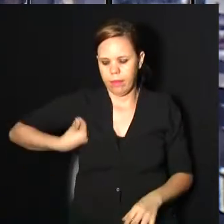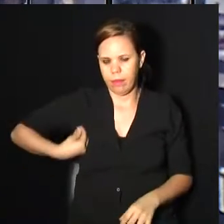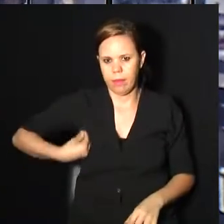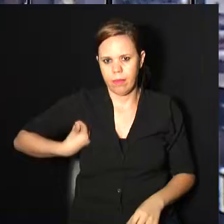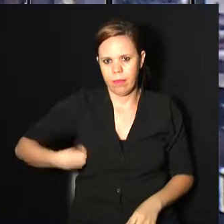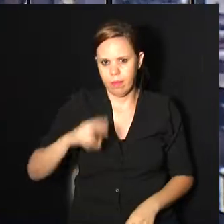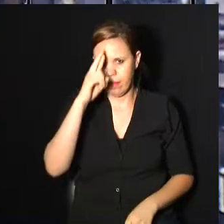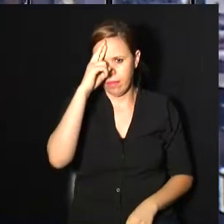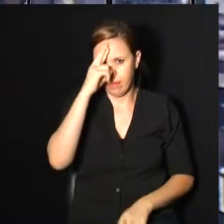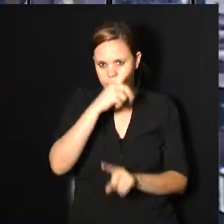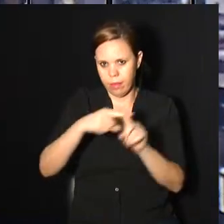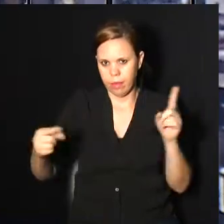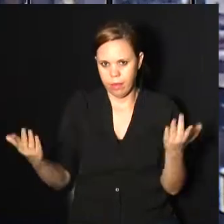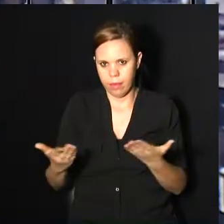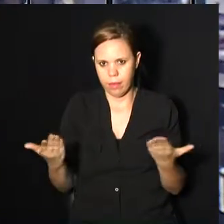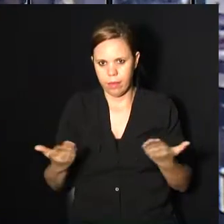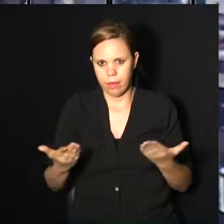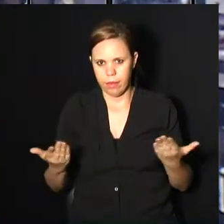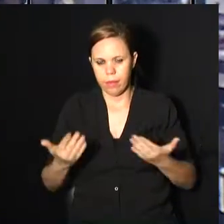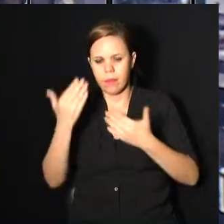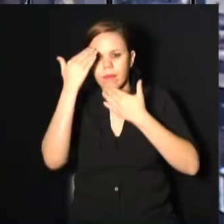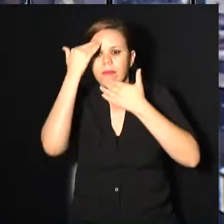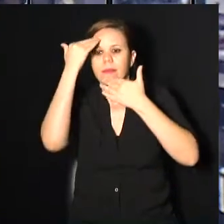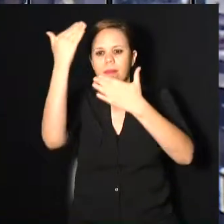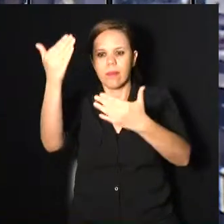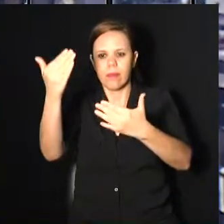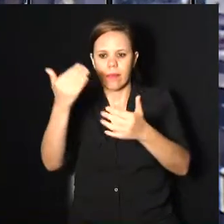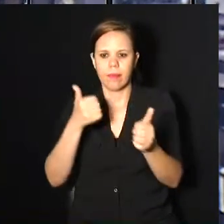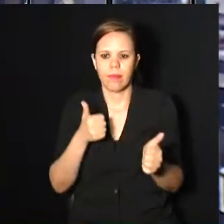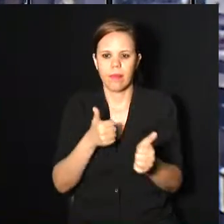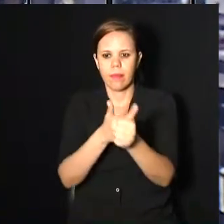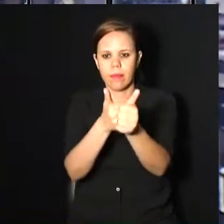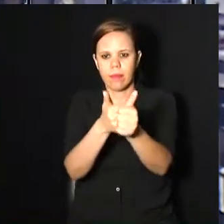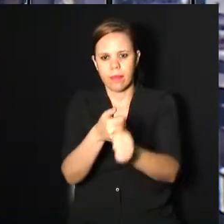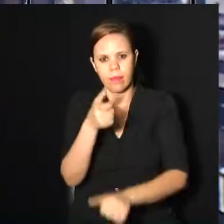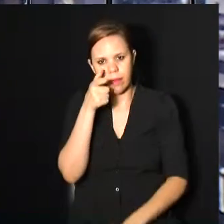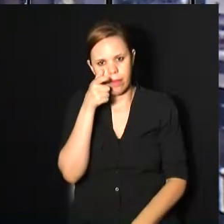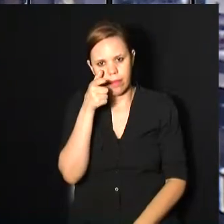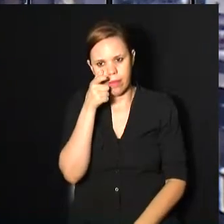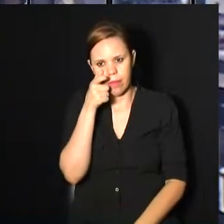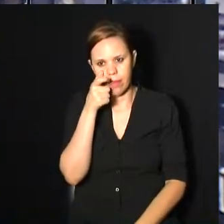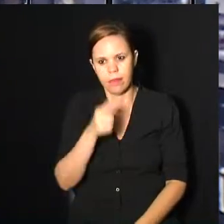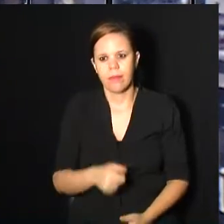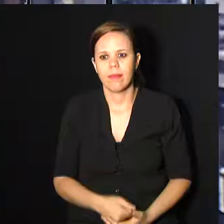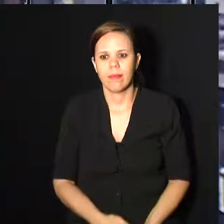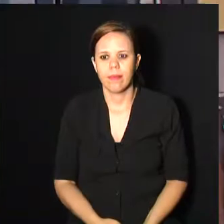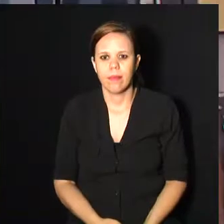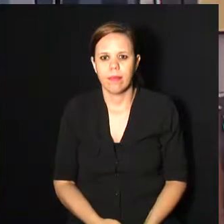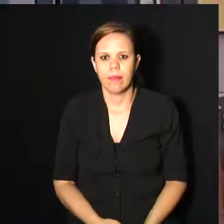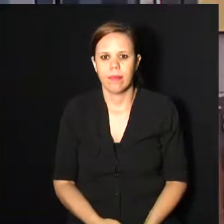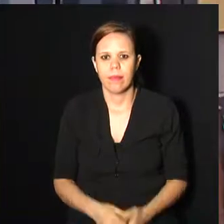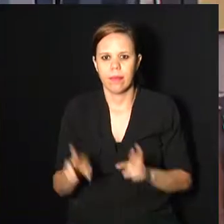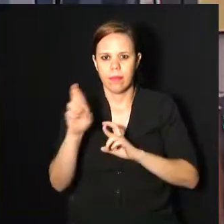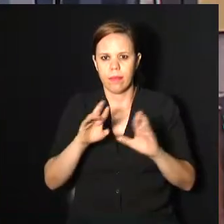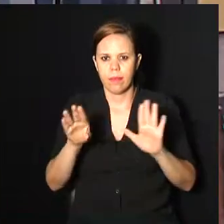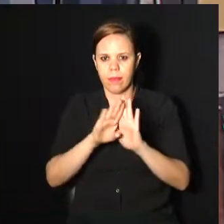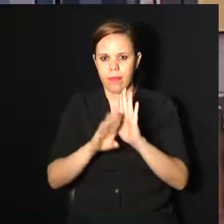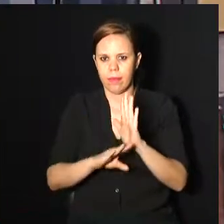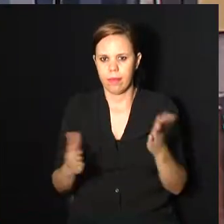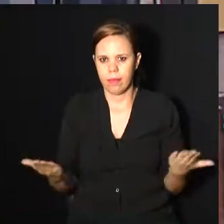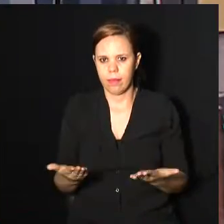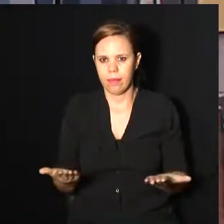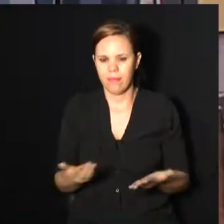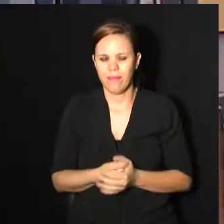vivo, 12:30 agora. Quero agradecer desde já a sua companhia e audiência. Confira agora